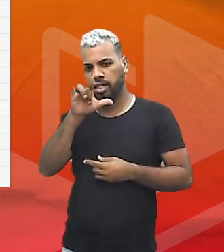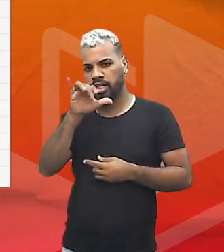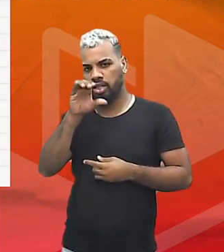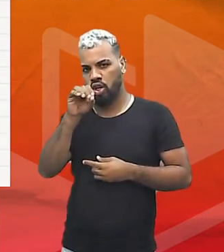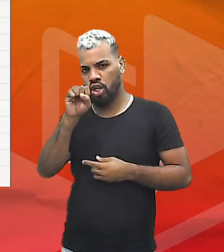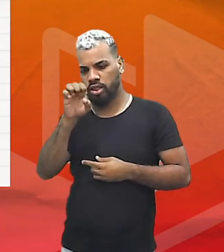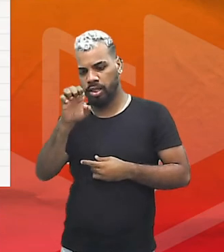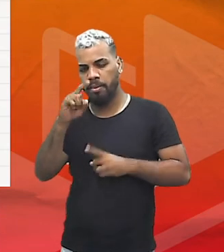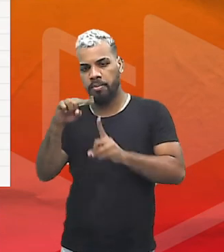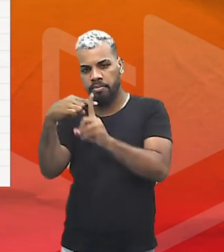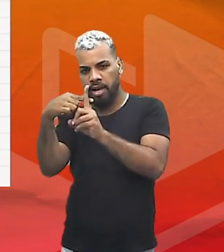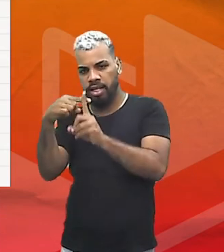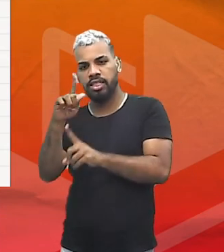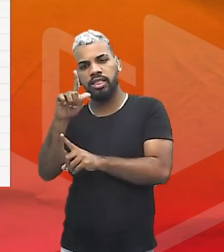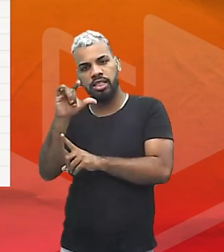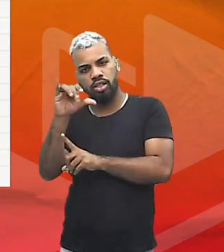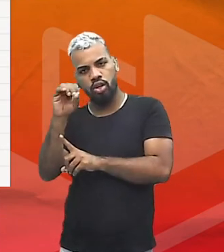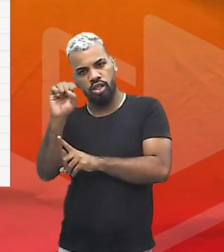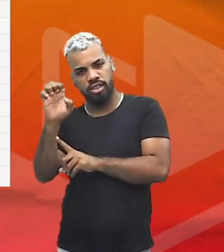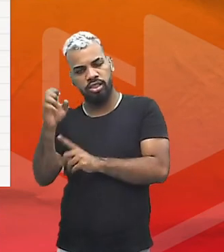mais glicose